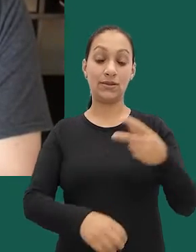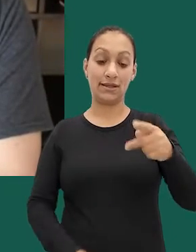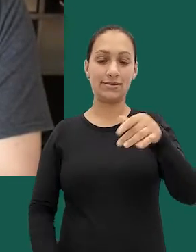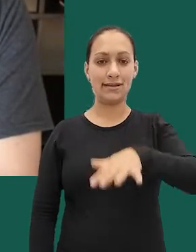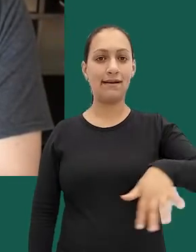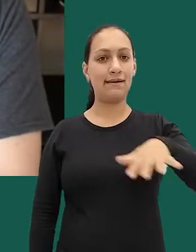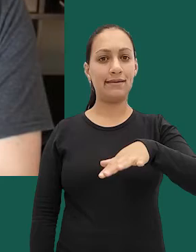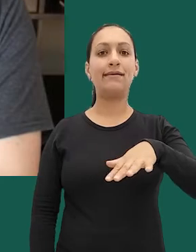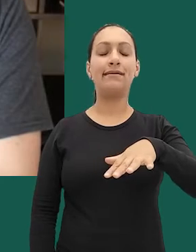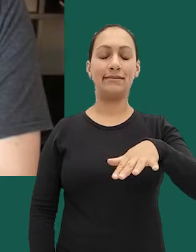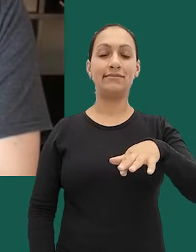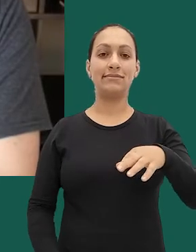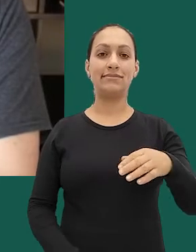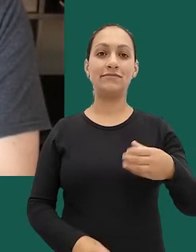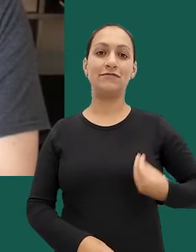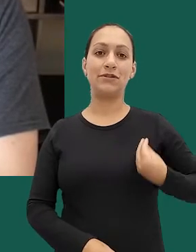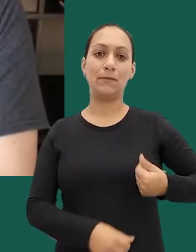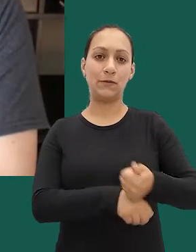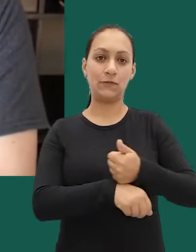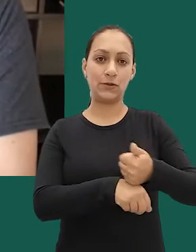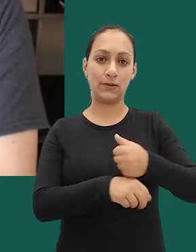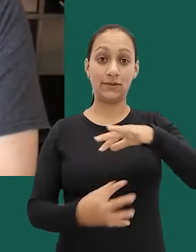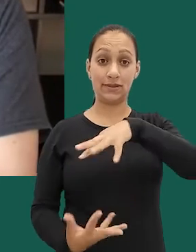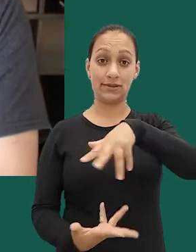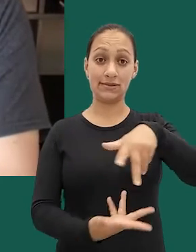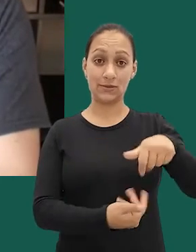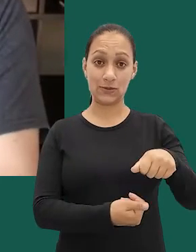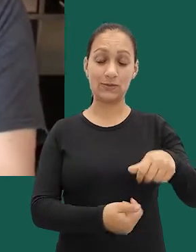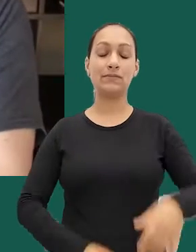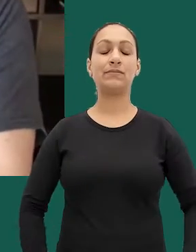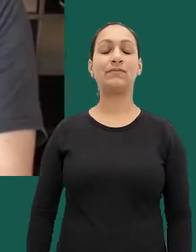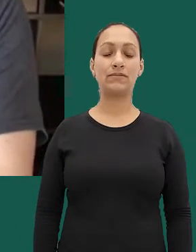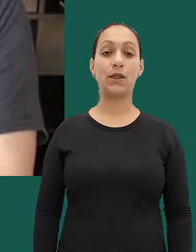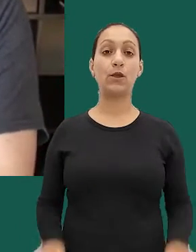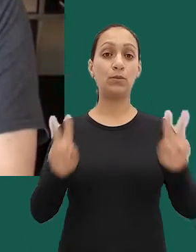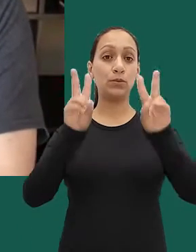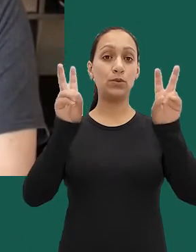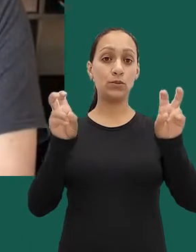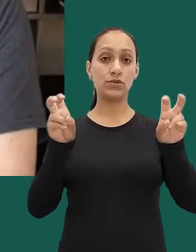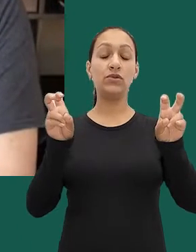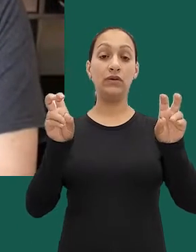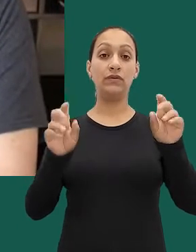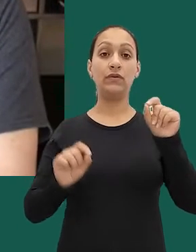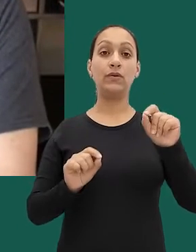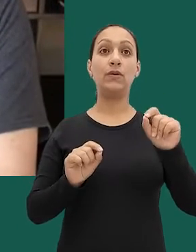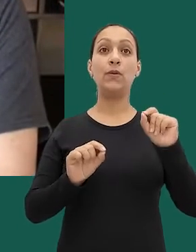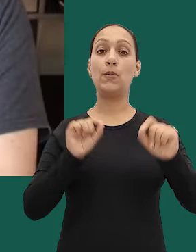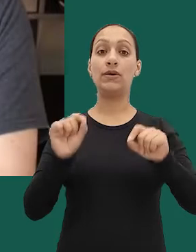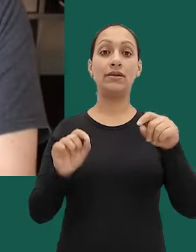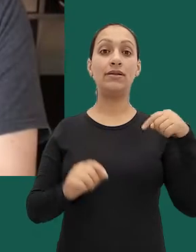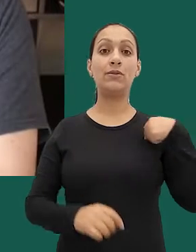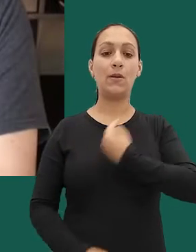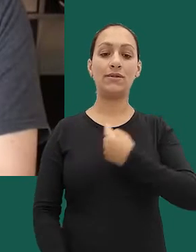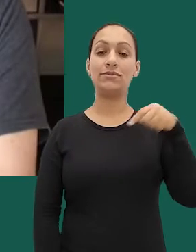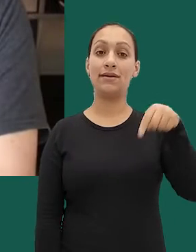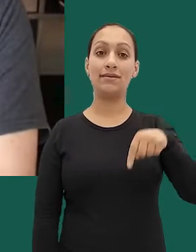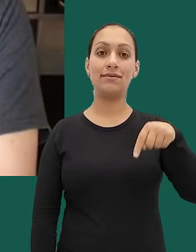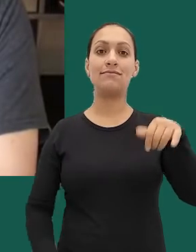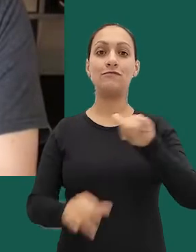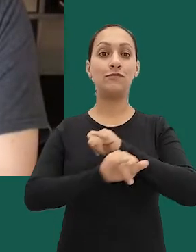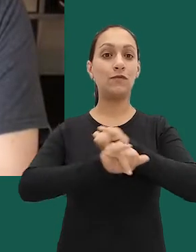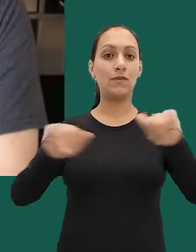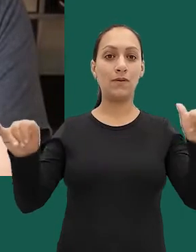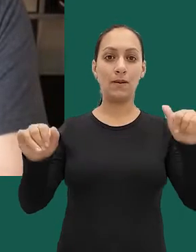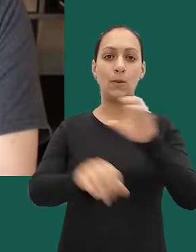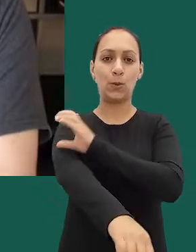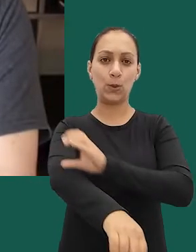internacional, criação de uma carreira internacional. E o motivo pelo qual nós estamos aqui hoje é de fazer a divulgação desse curso,